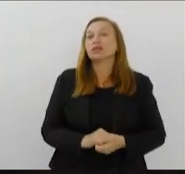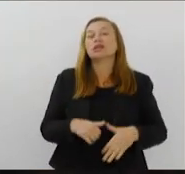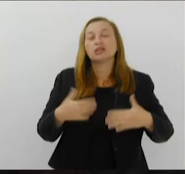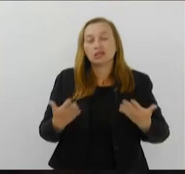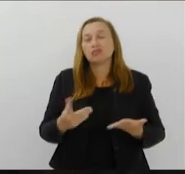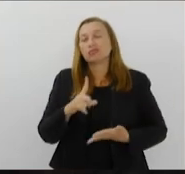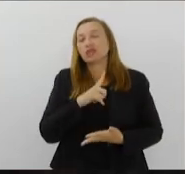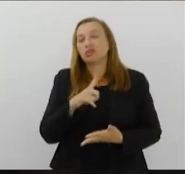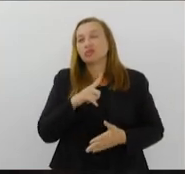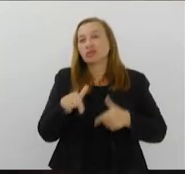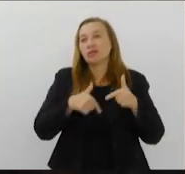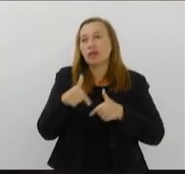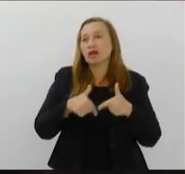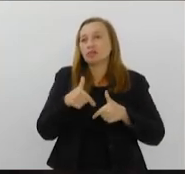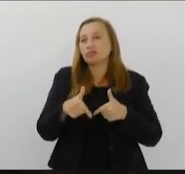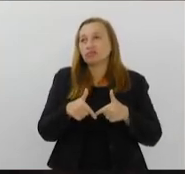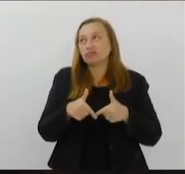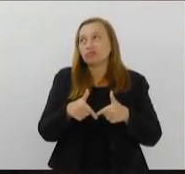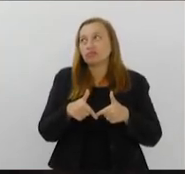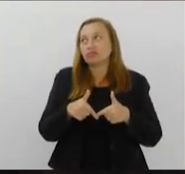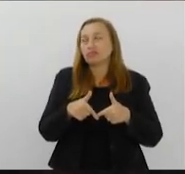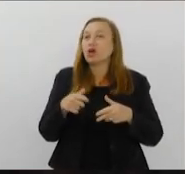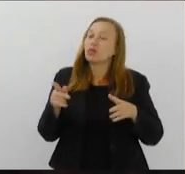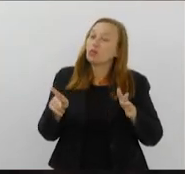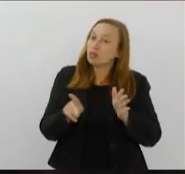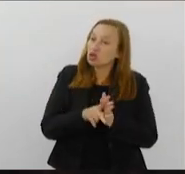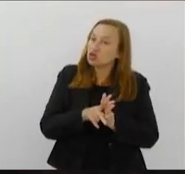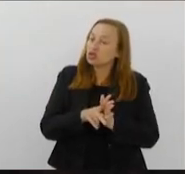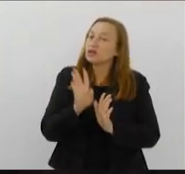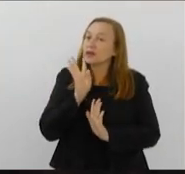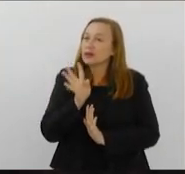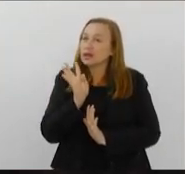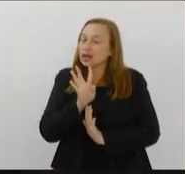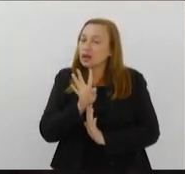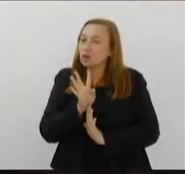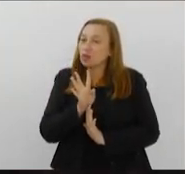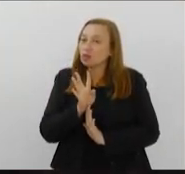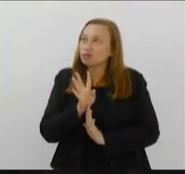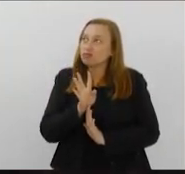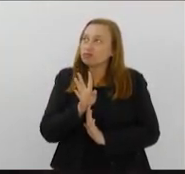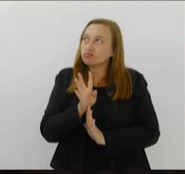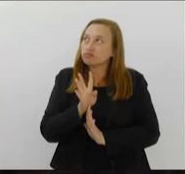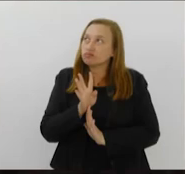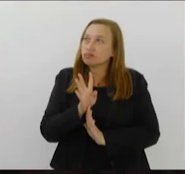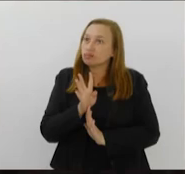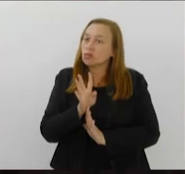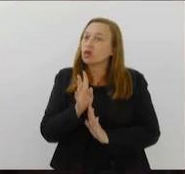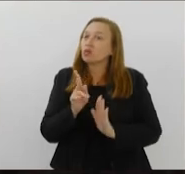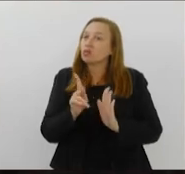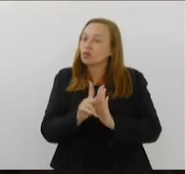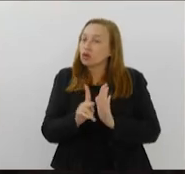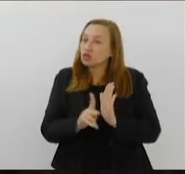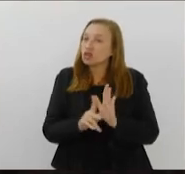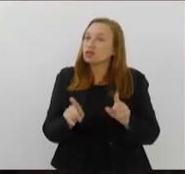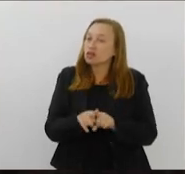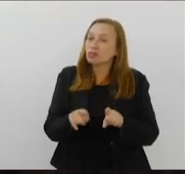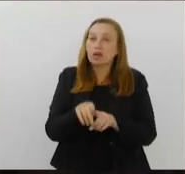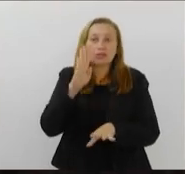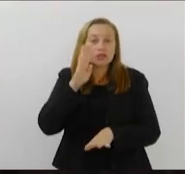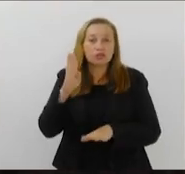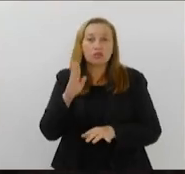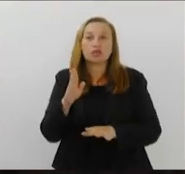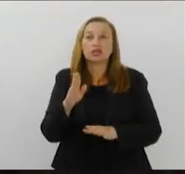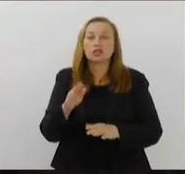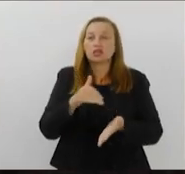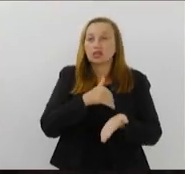tem um trabalho que é um projeto, esse projeto é muito bacana, que é um dos projetos também prioritários da